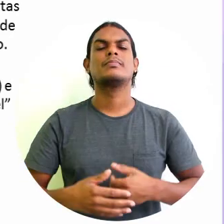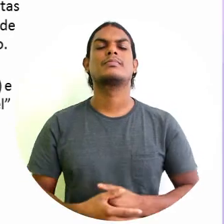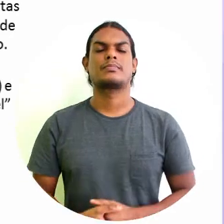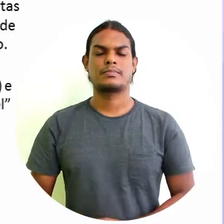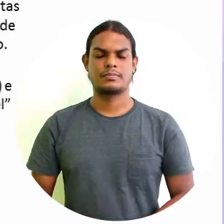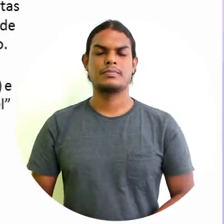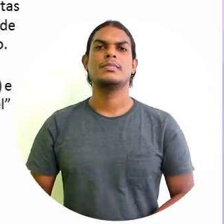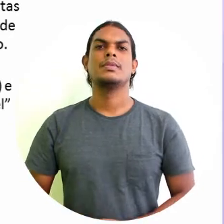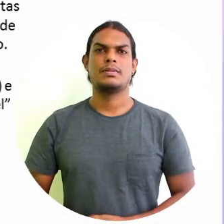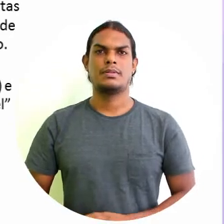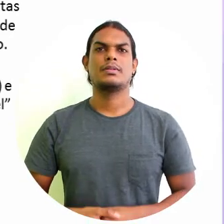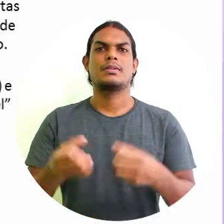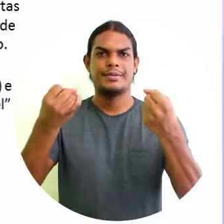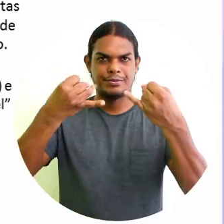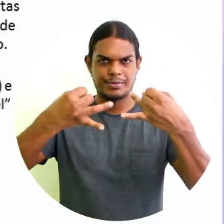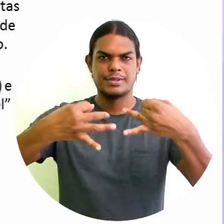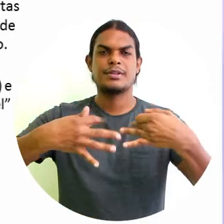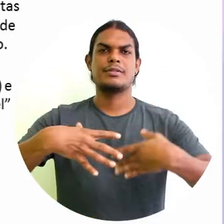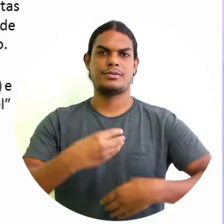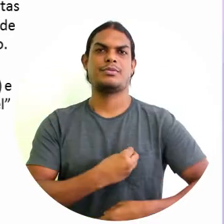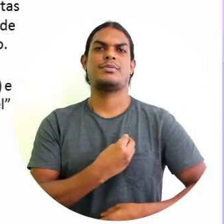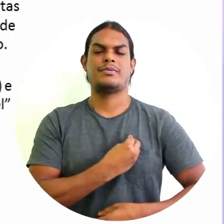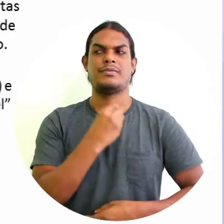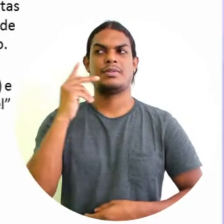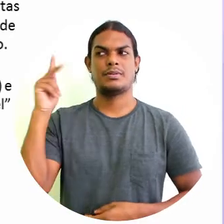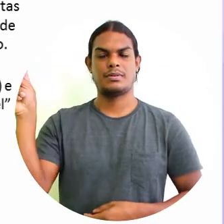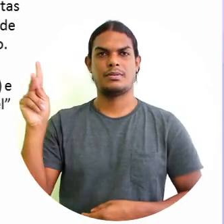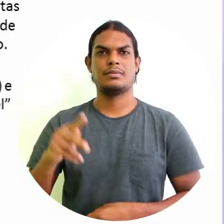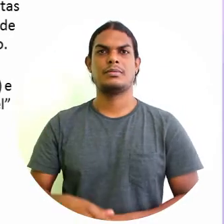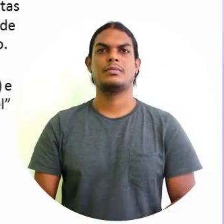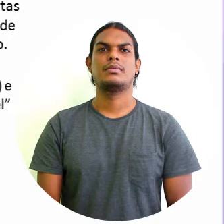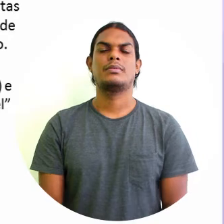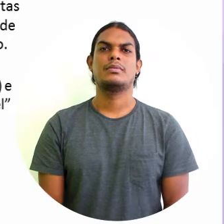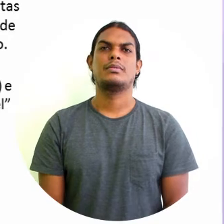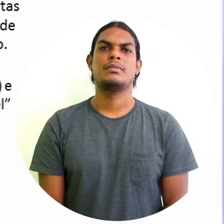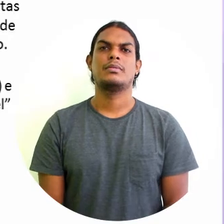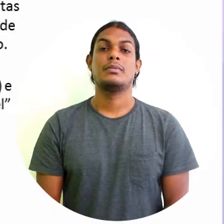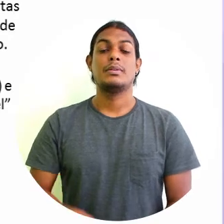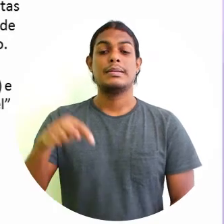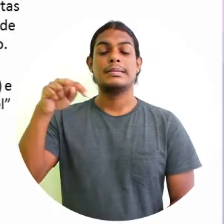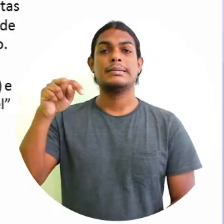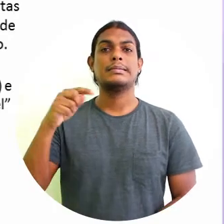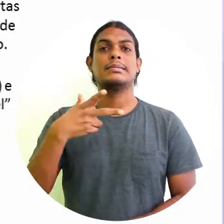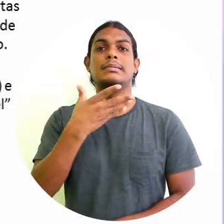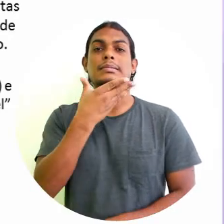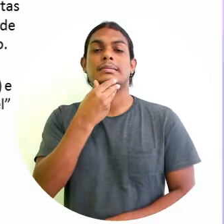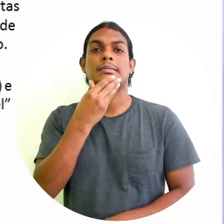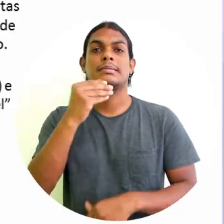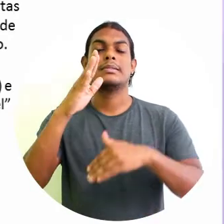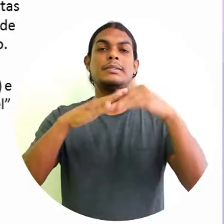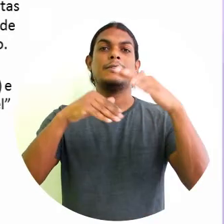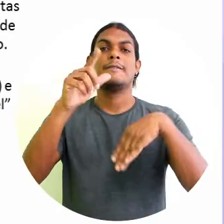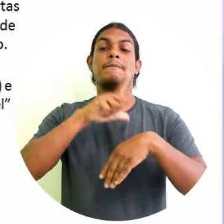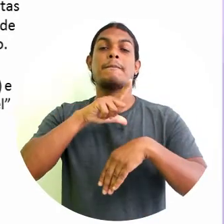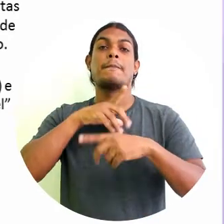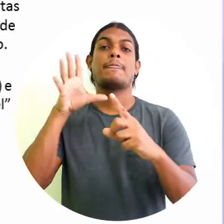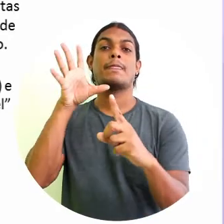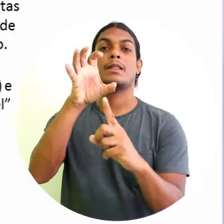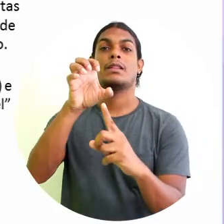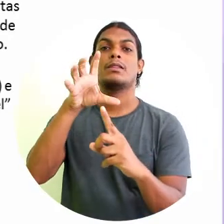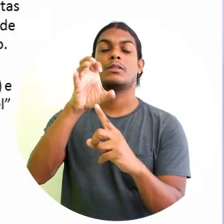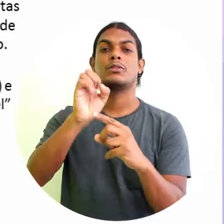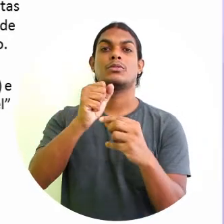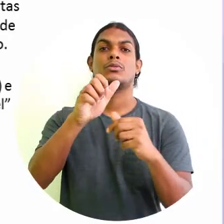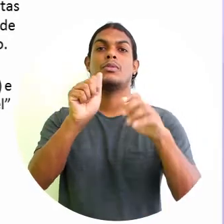vida desse artista. Esse artista teve grande influência da arte espanhola, especificamente